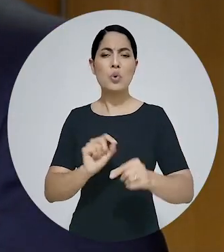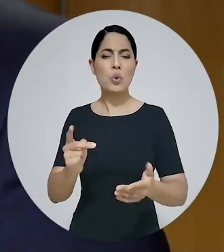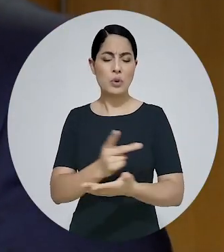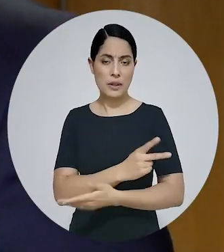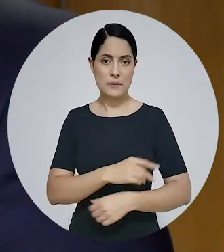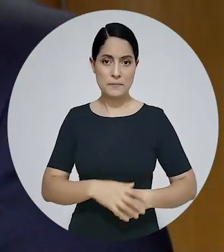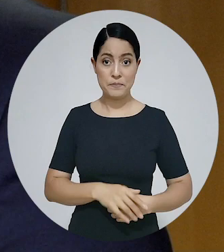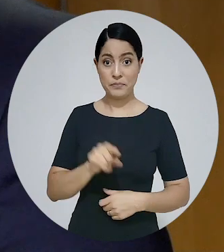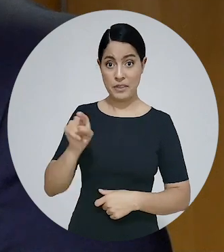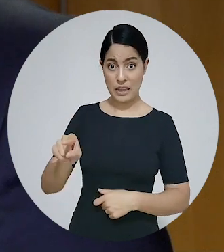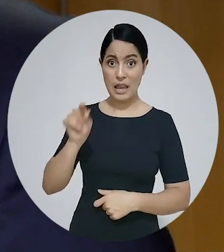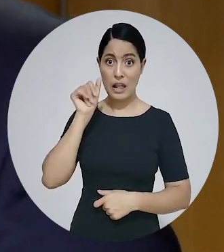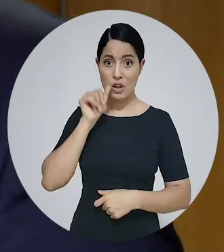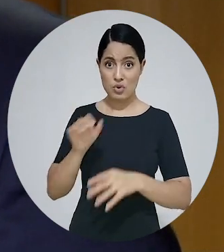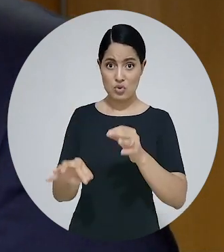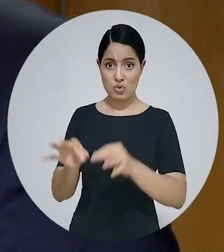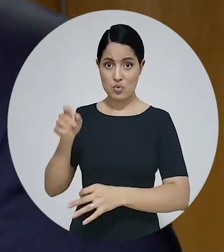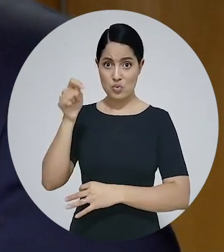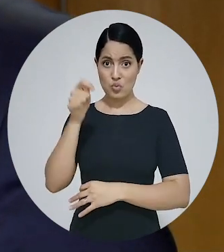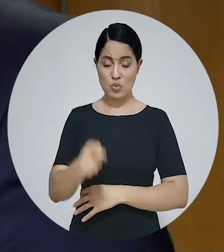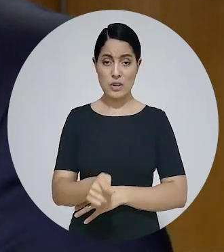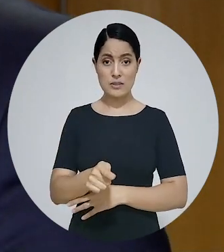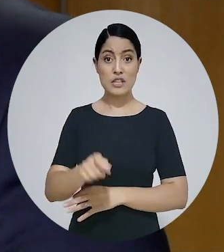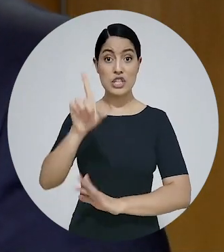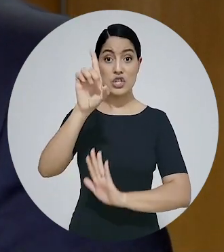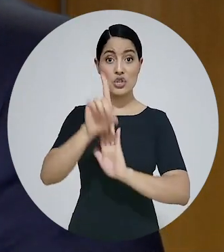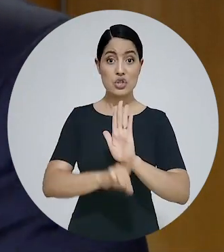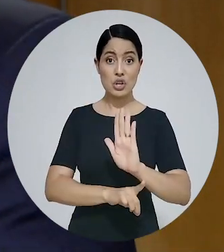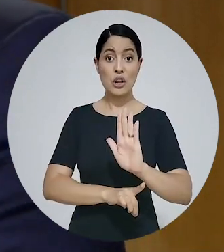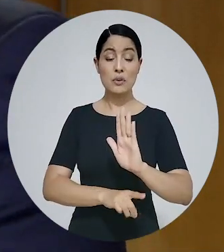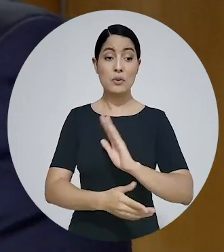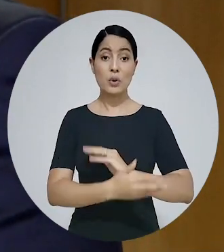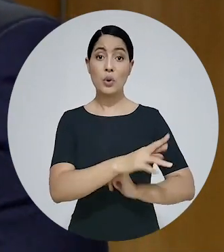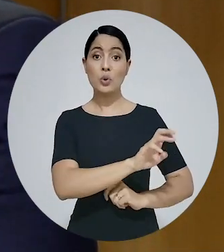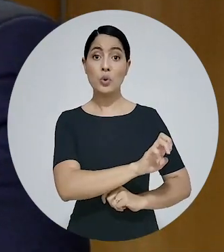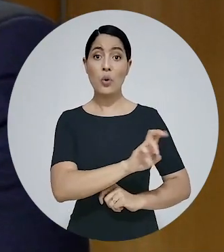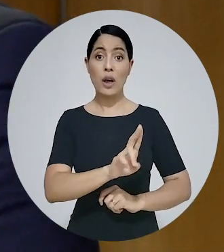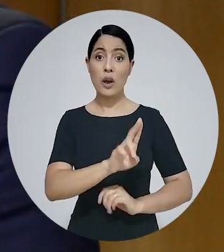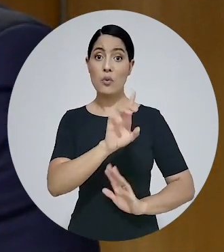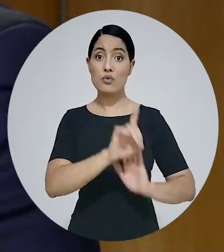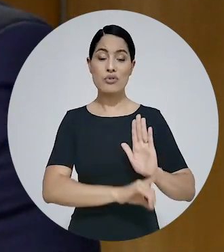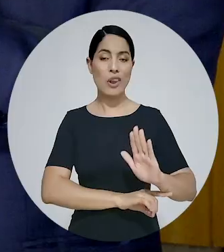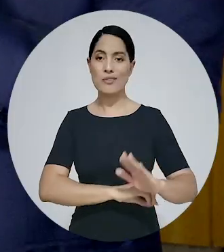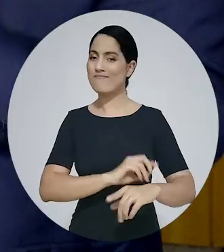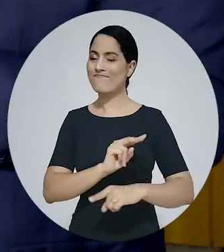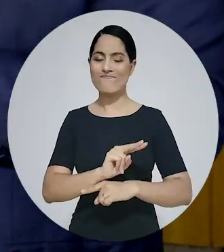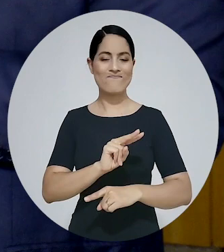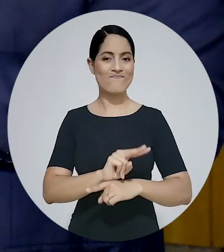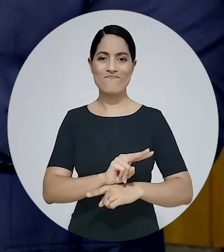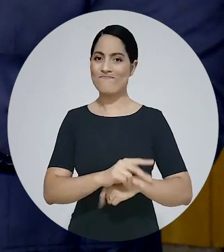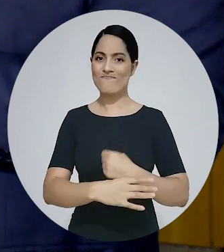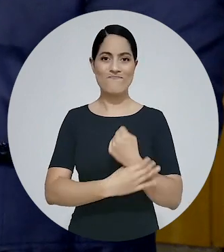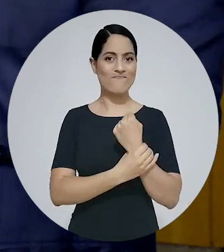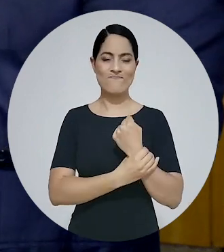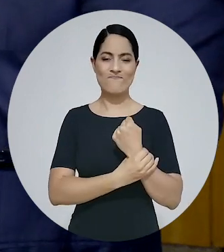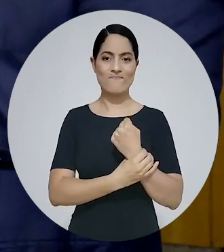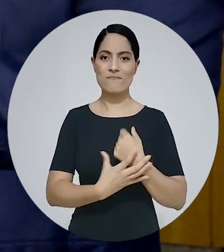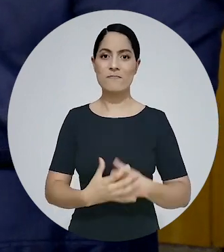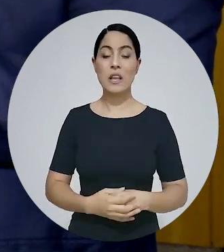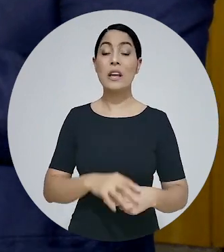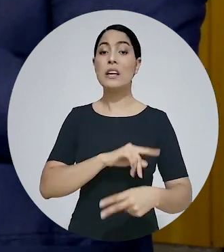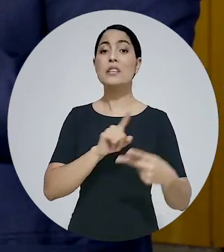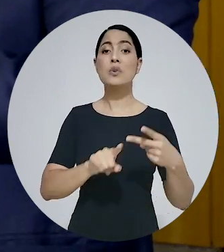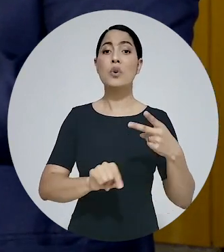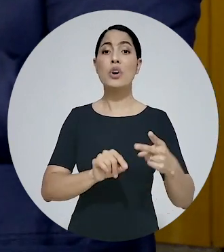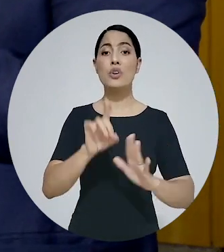da juíza confrontando os direitos de cidadania do réu e, segundo, as